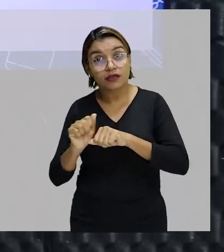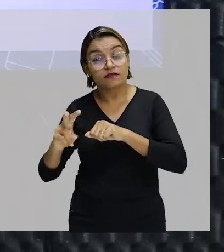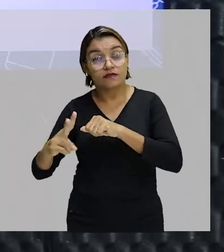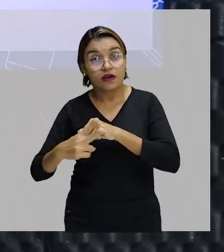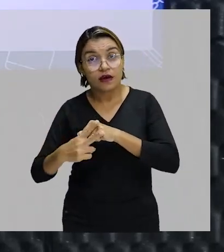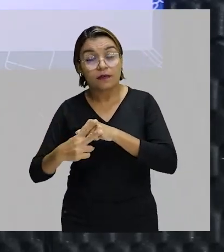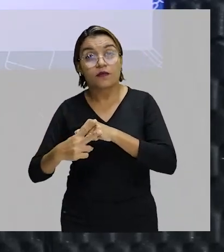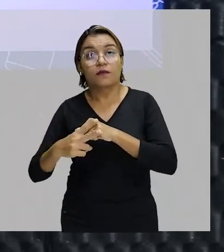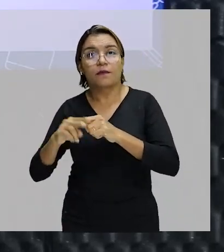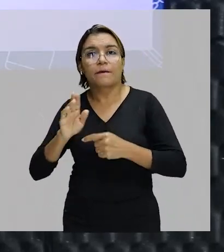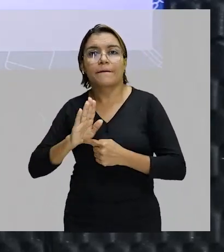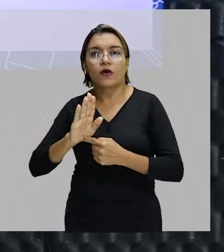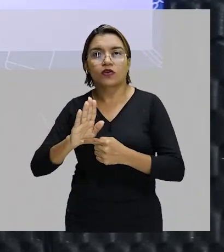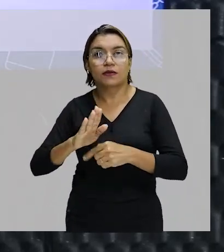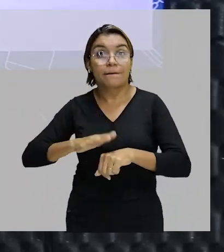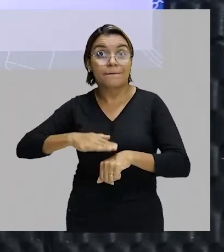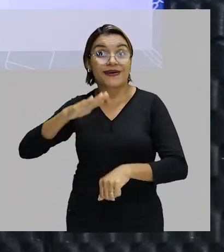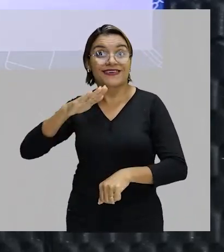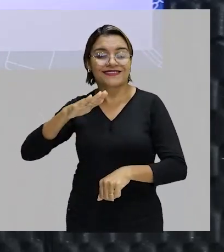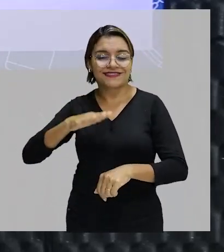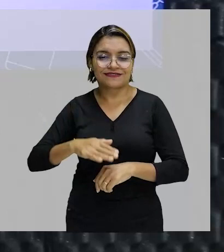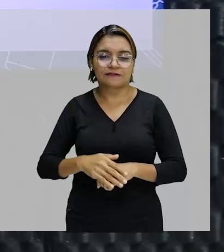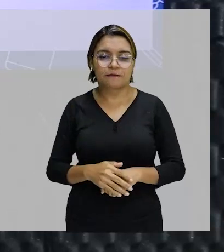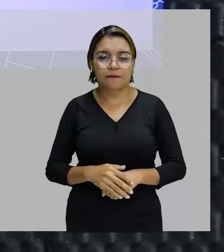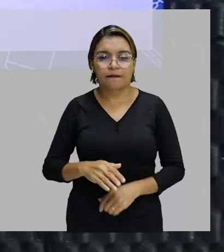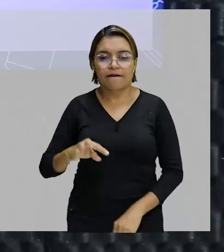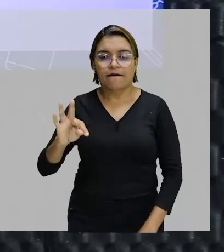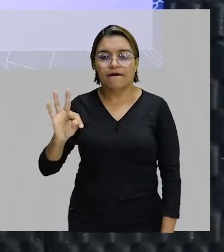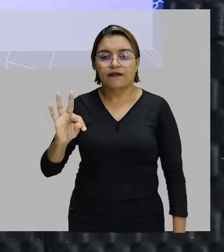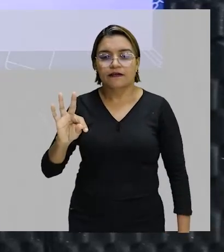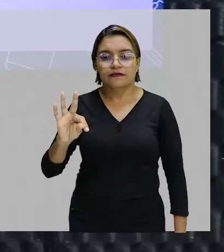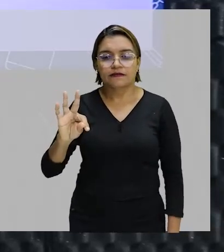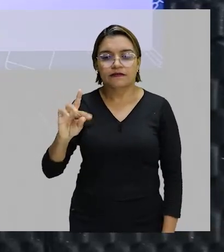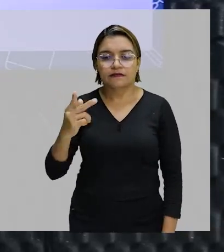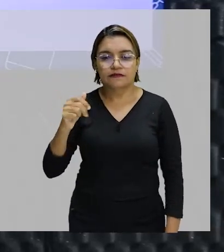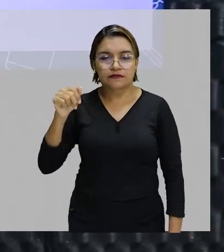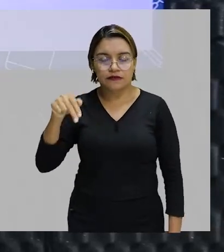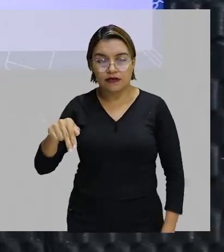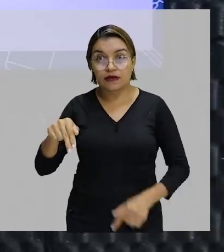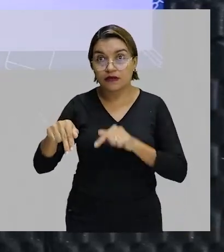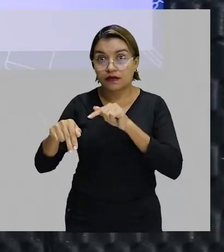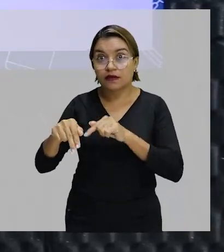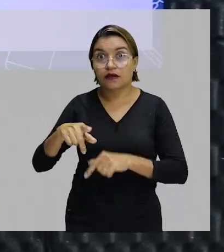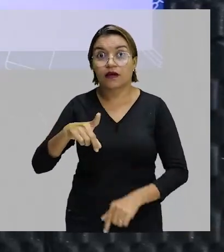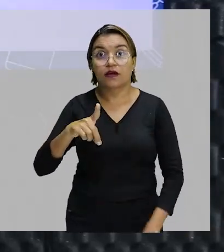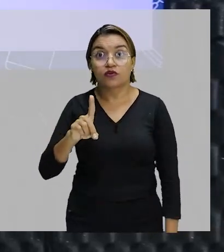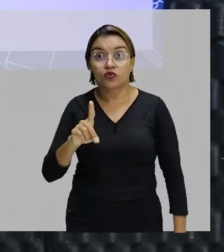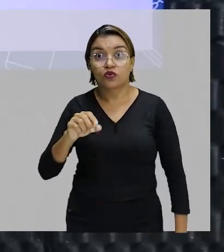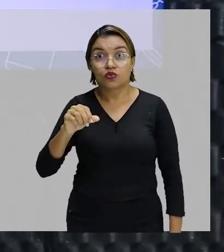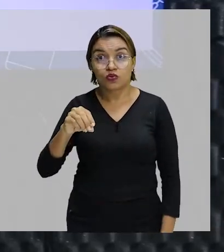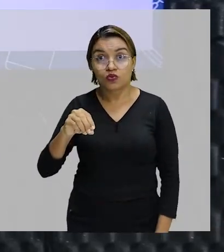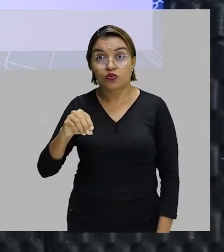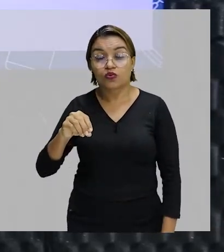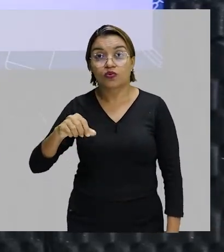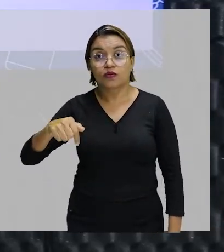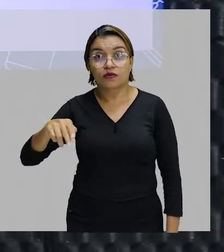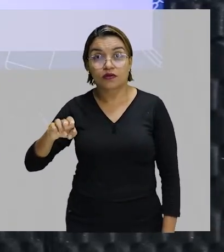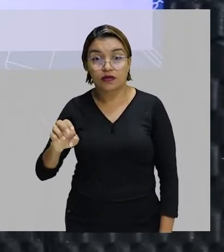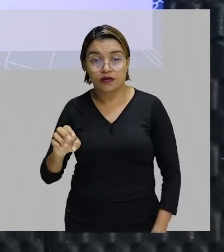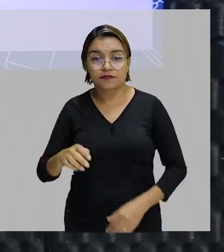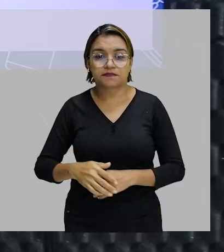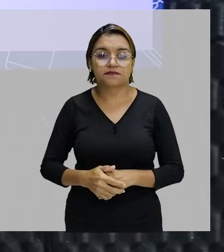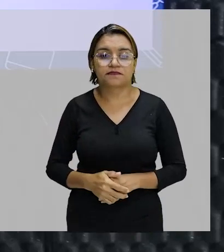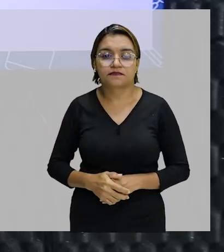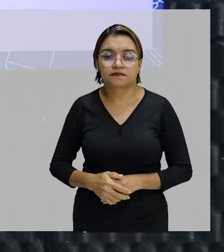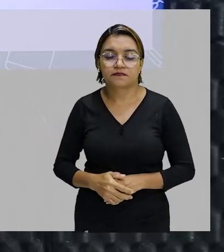ele indica mais, tá? E o than significa do que, como nós já vimos anteriormente.